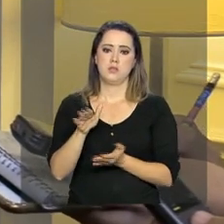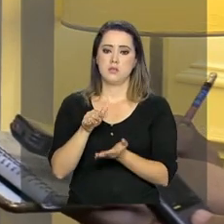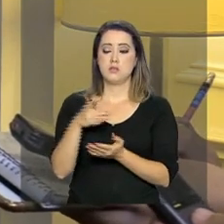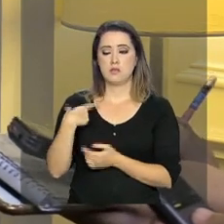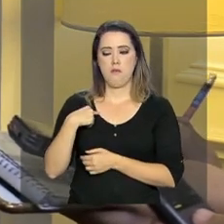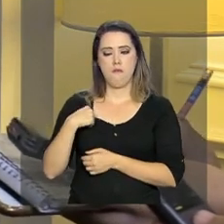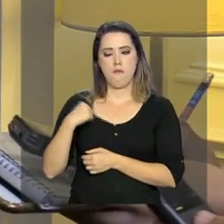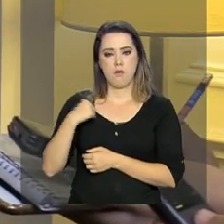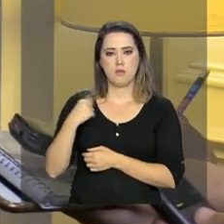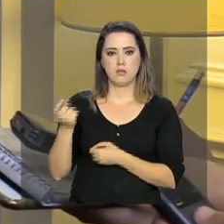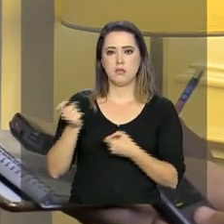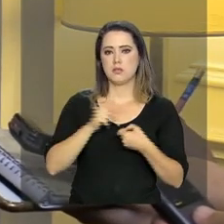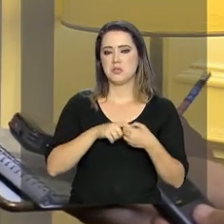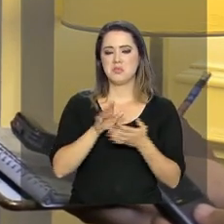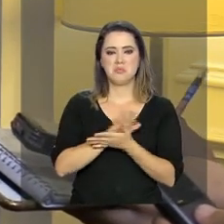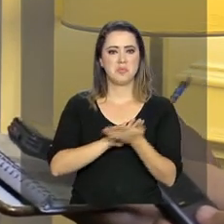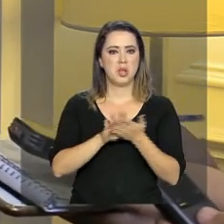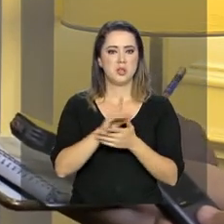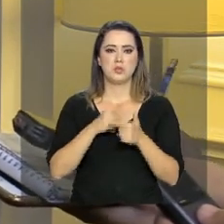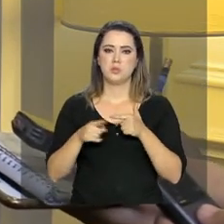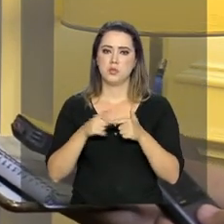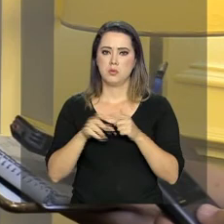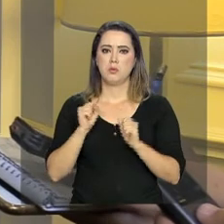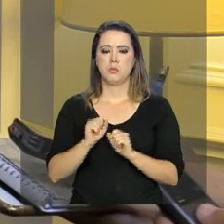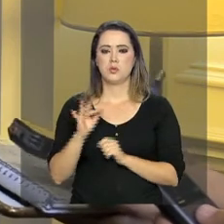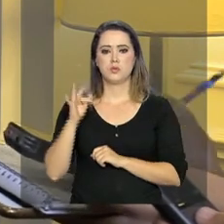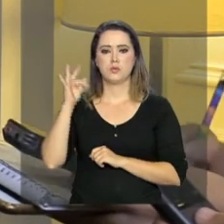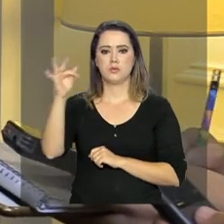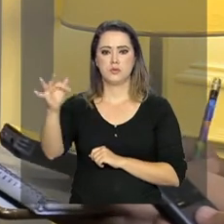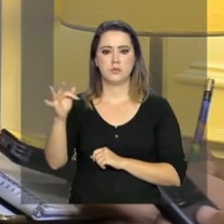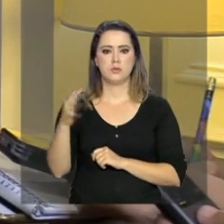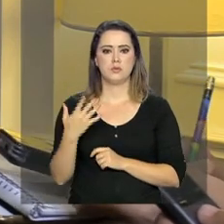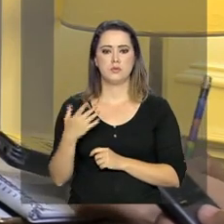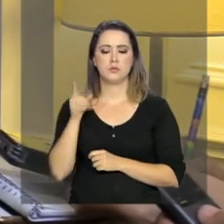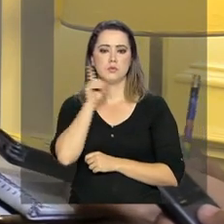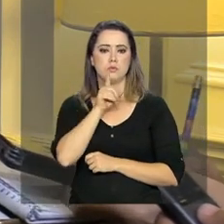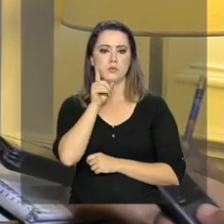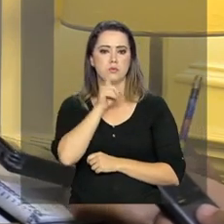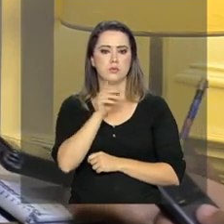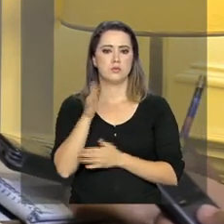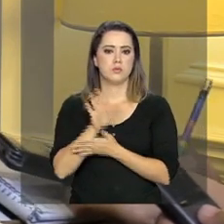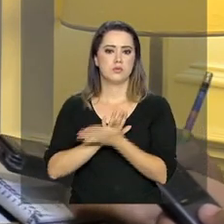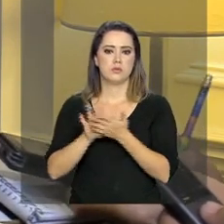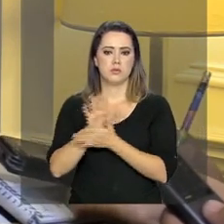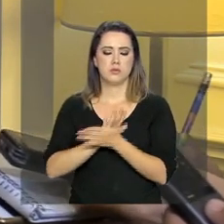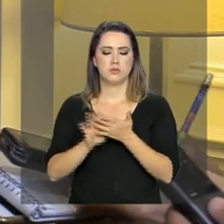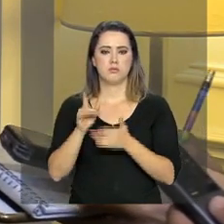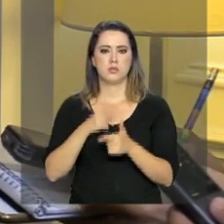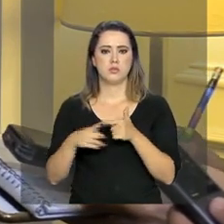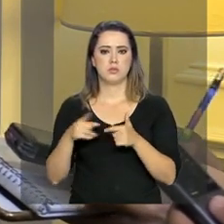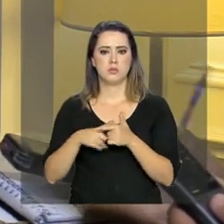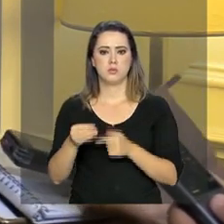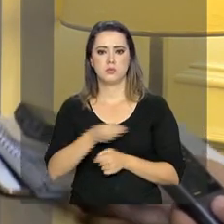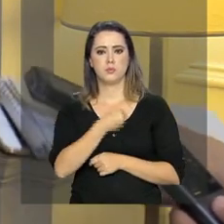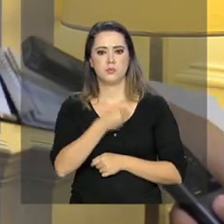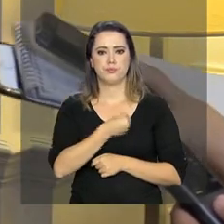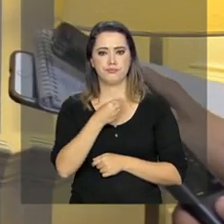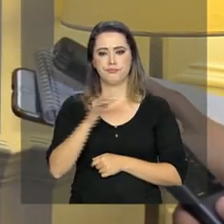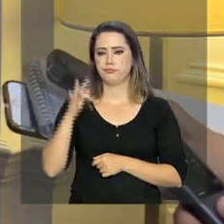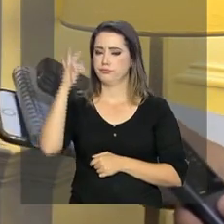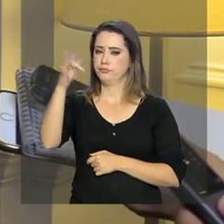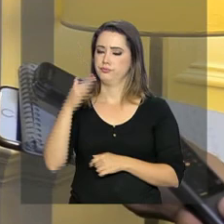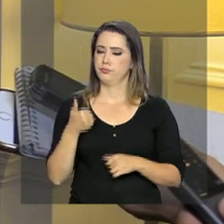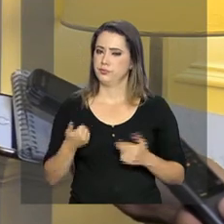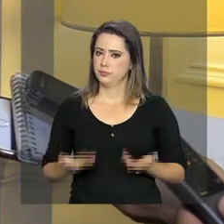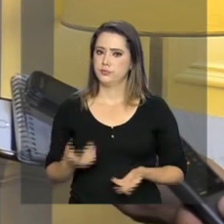voluntária não fica nenhum registro ela pode voltar possivelmente aos estados unidos não vai afetar em nada a vida dela então é